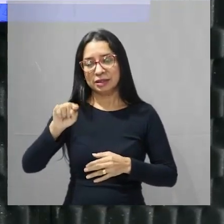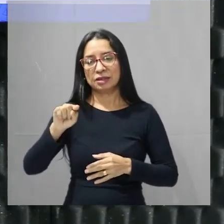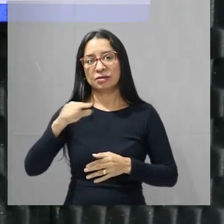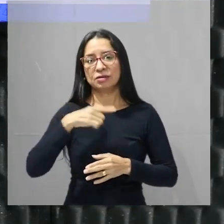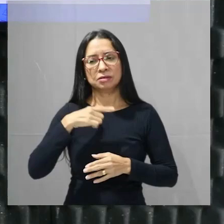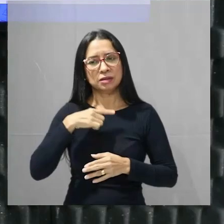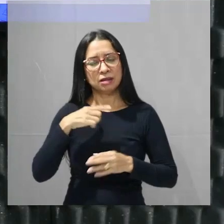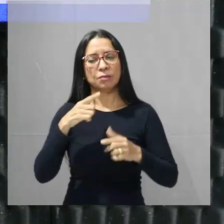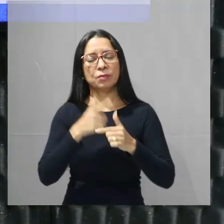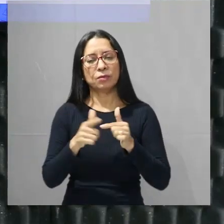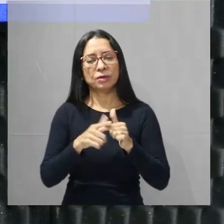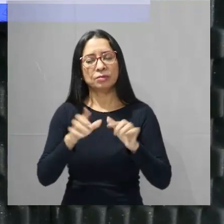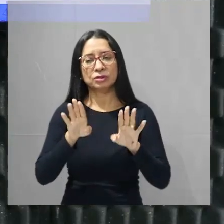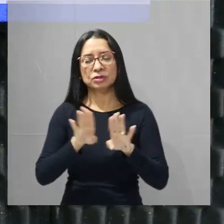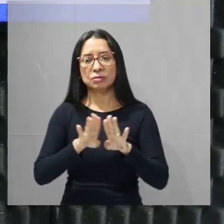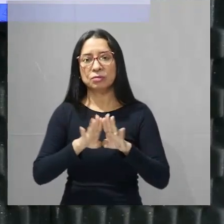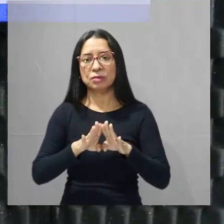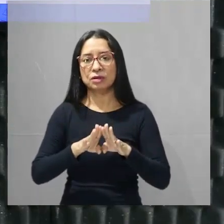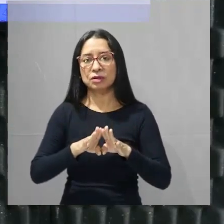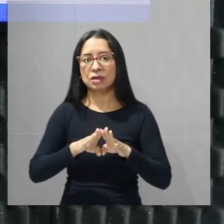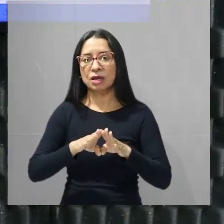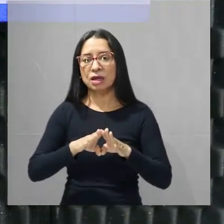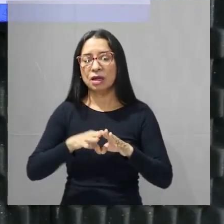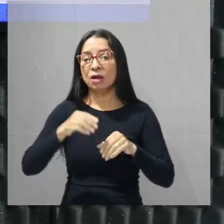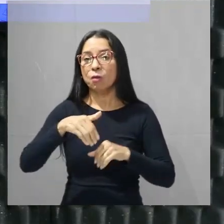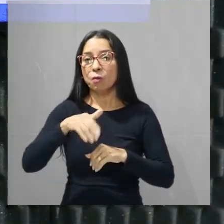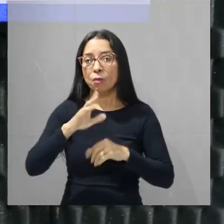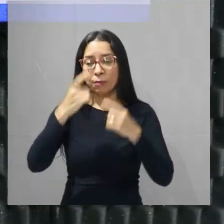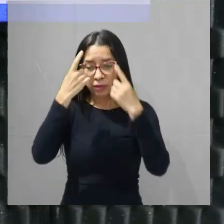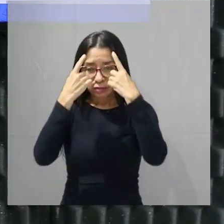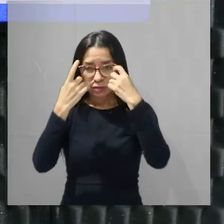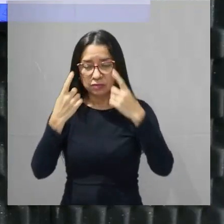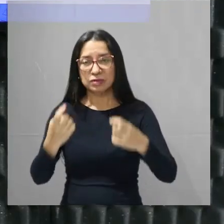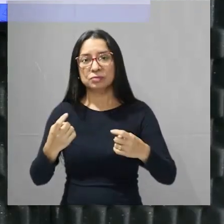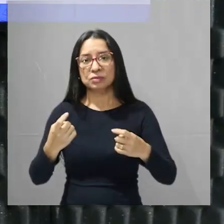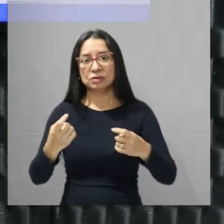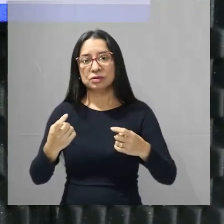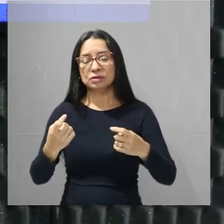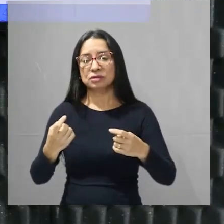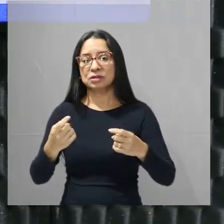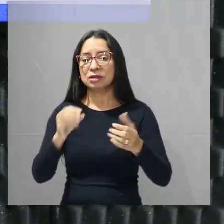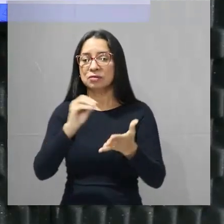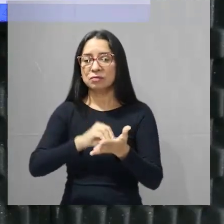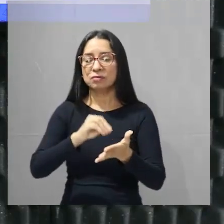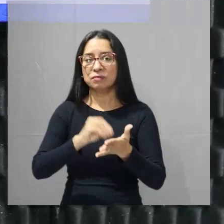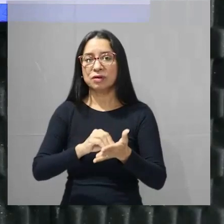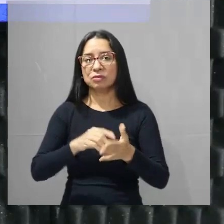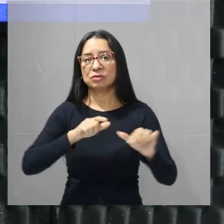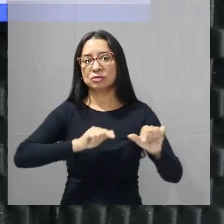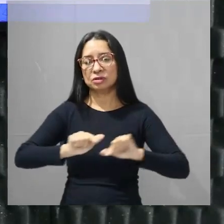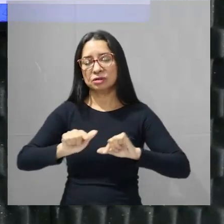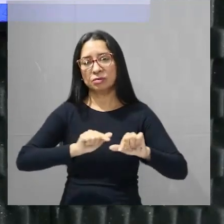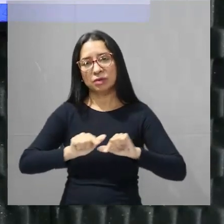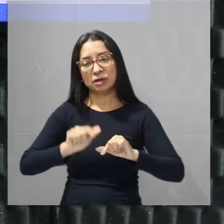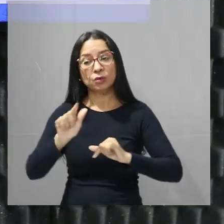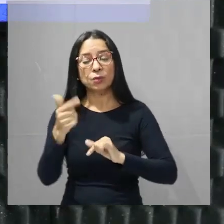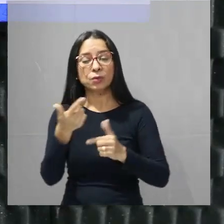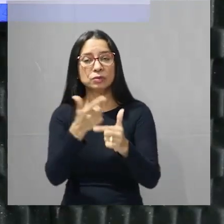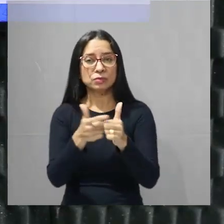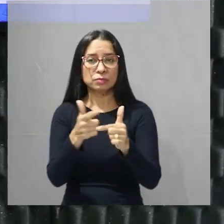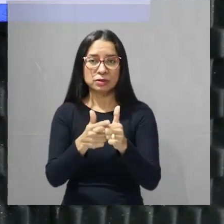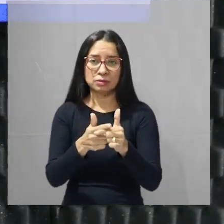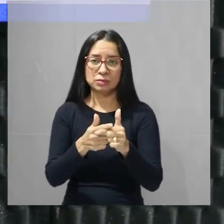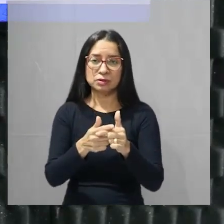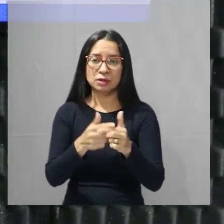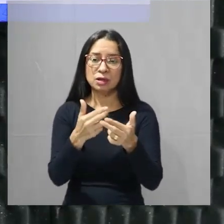problemas relativos ao aumento da violência, aumento do subemprego e outras problemáticas. Coisas que nós encontramos nas grandes cidades